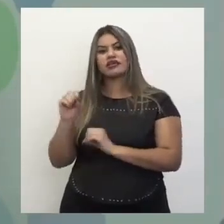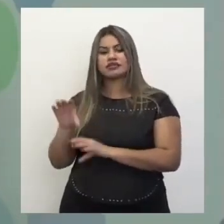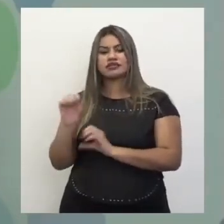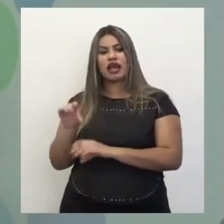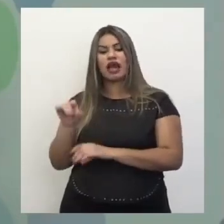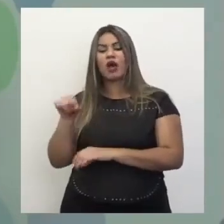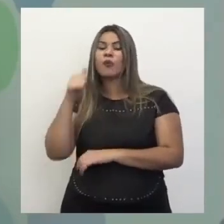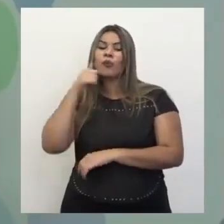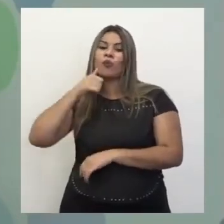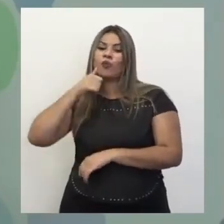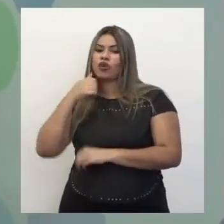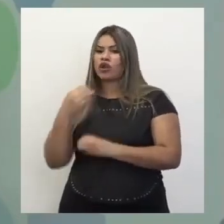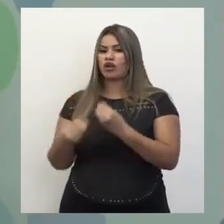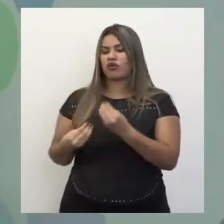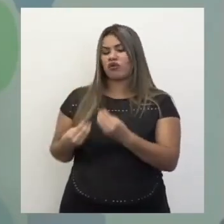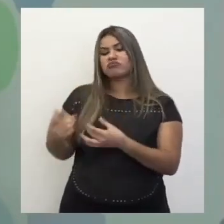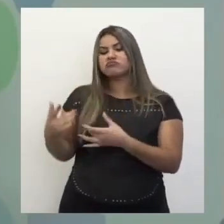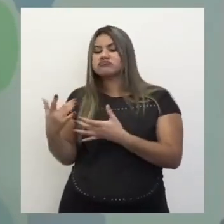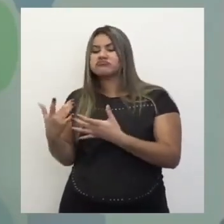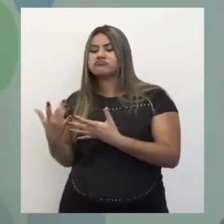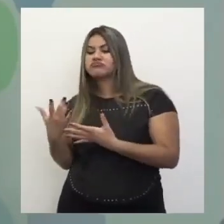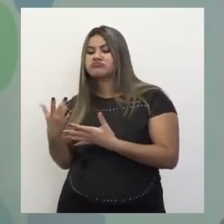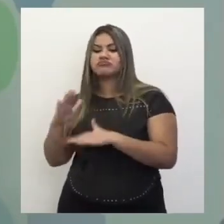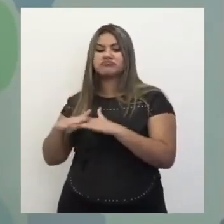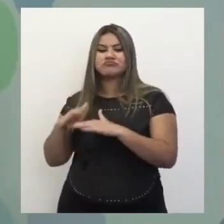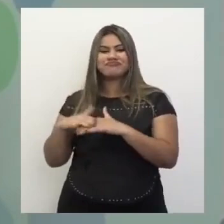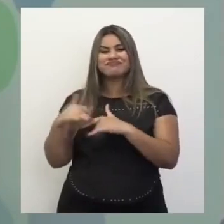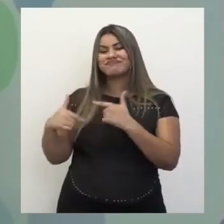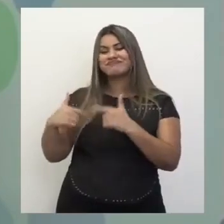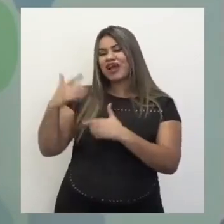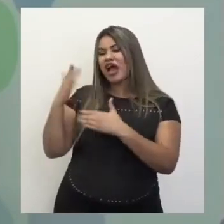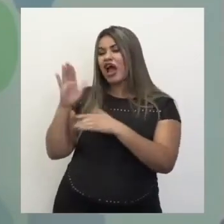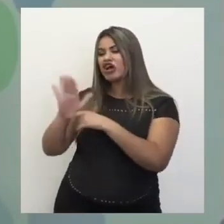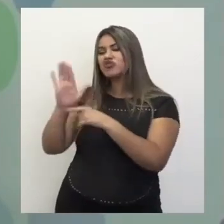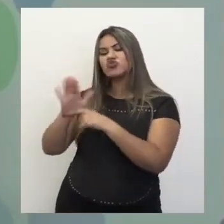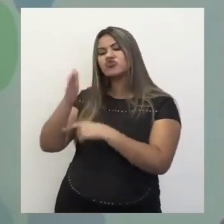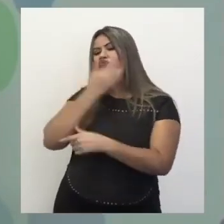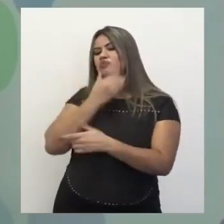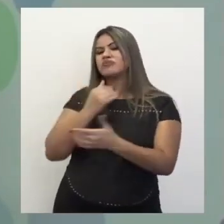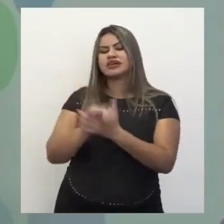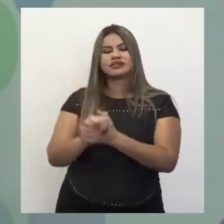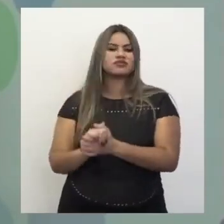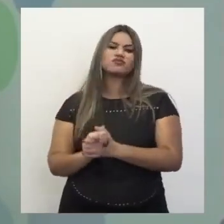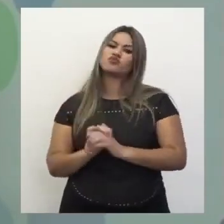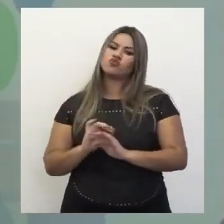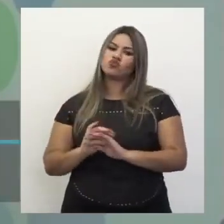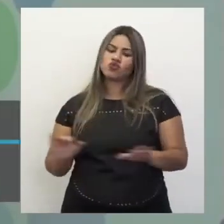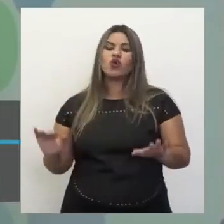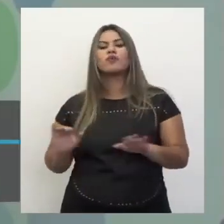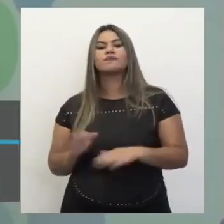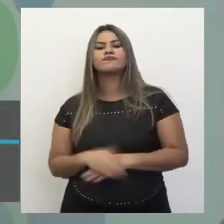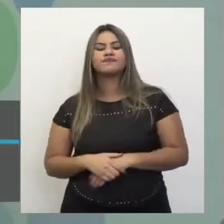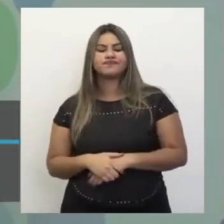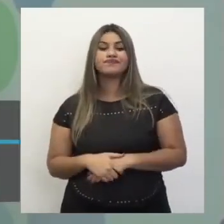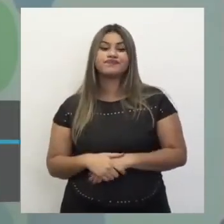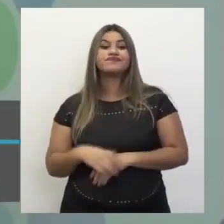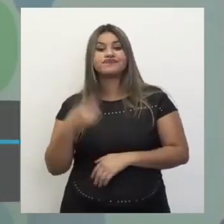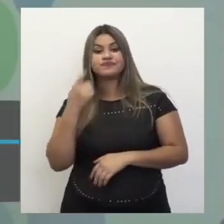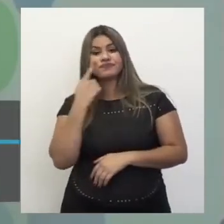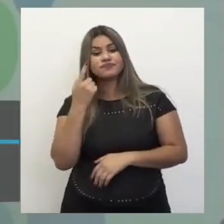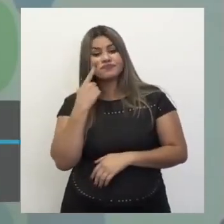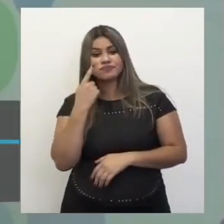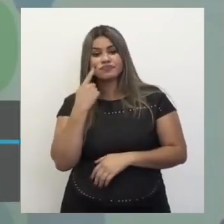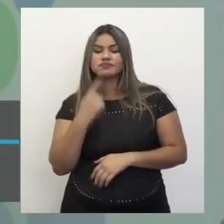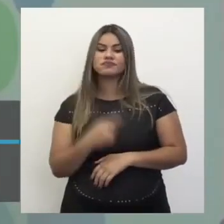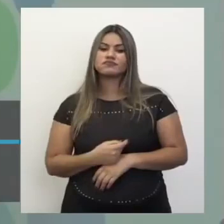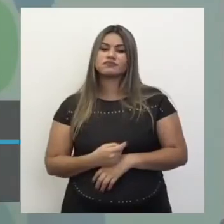mulher, né, que é prestativa, que vive em função do marido, na verdade, né? Então a gente viu um pouco dessas perspectivas,